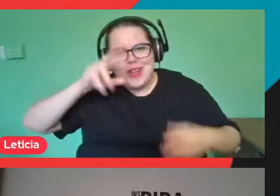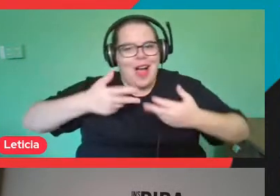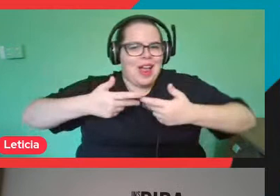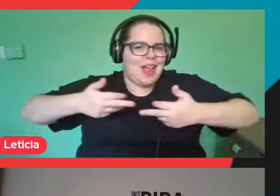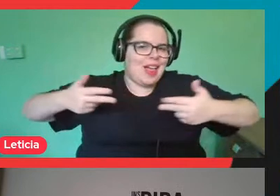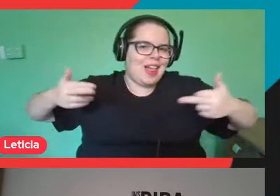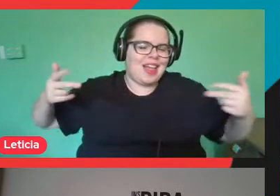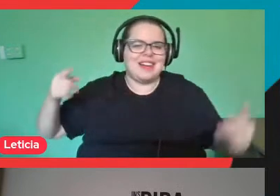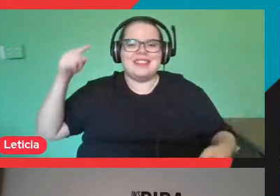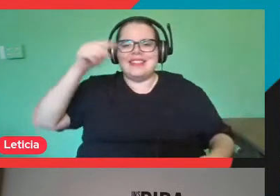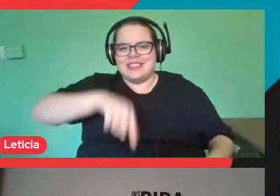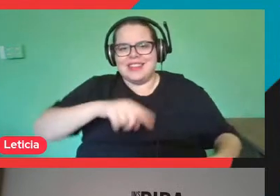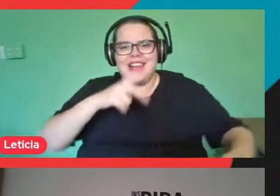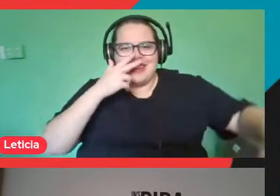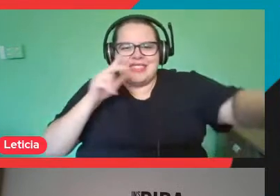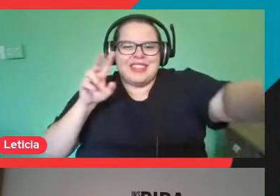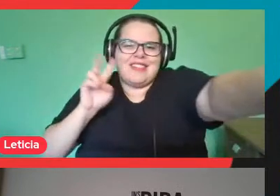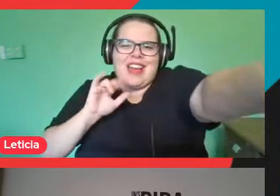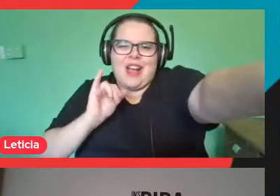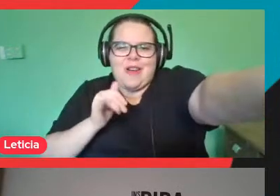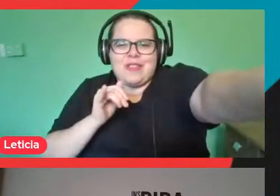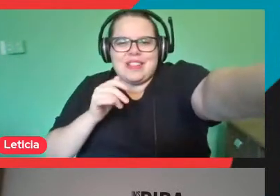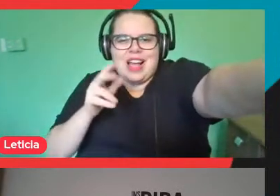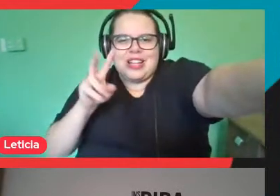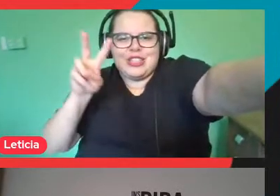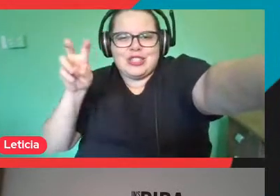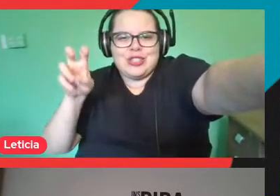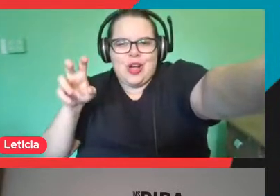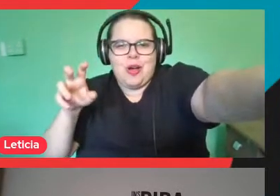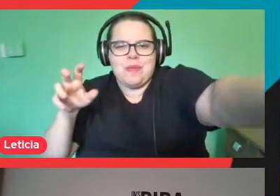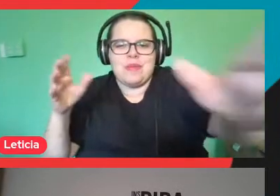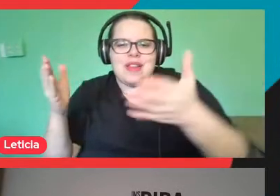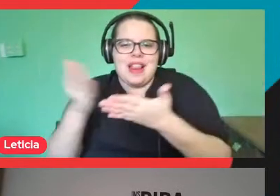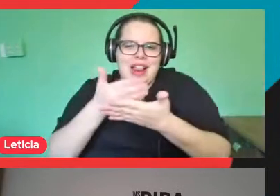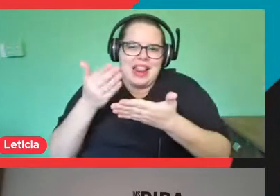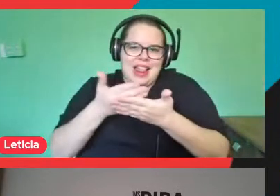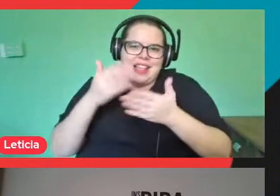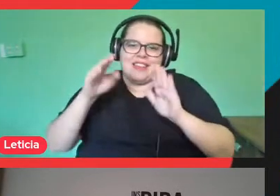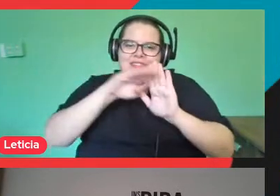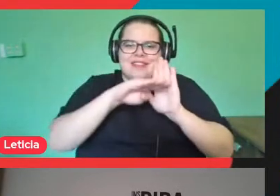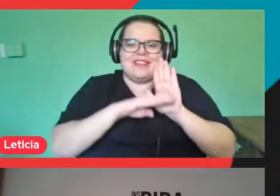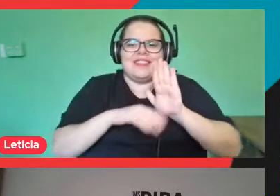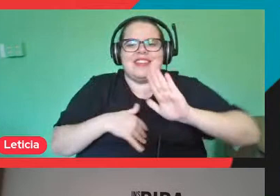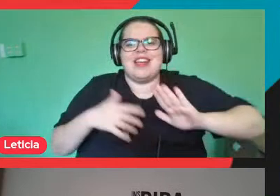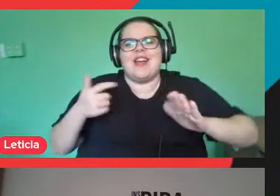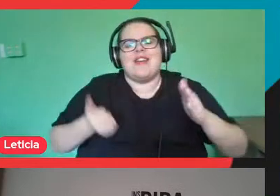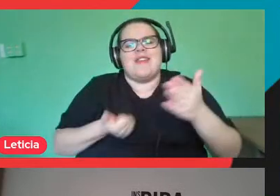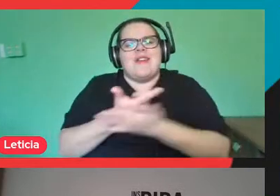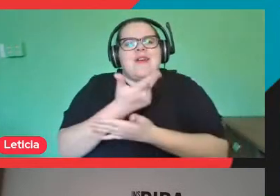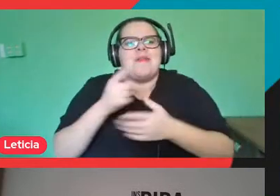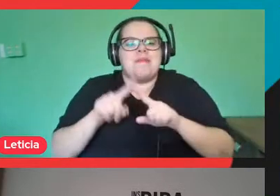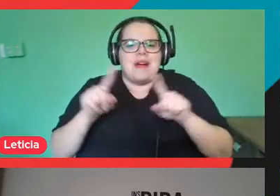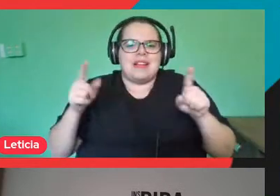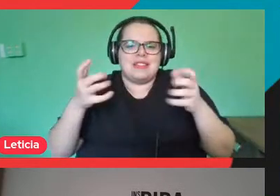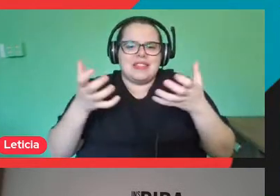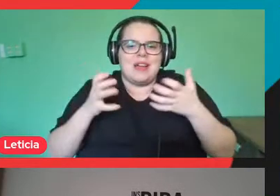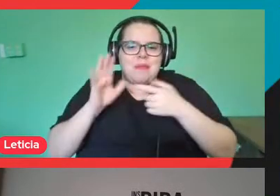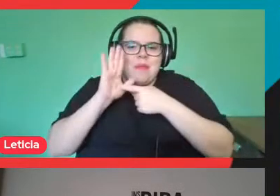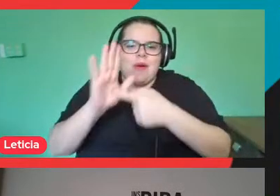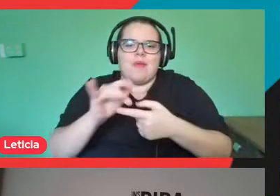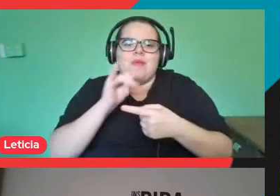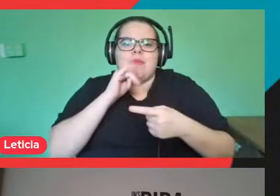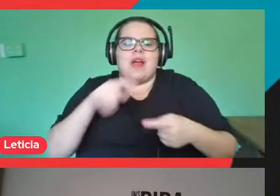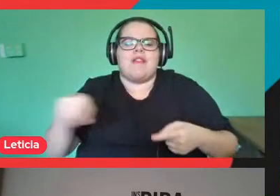trouxe, acho que depois ela vai falar um pouquinho da questão do livro, já coloquei na minha lista aqui para poder comprar, mas eu gostaria muito de deixar aqui